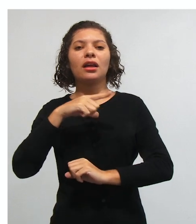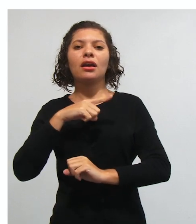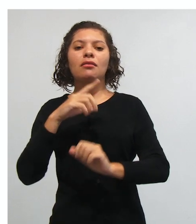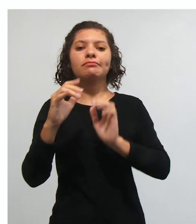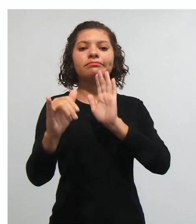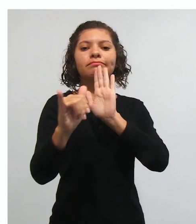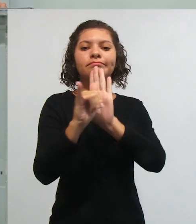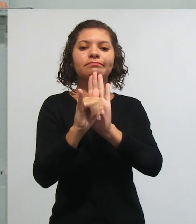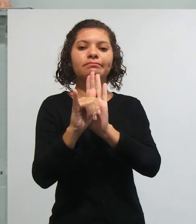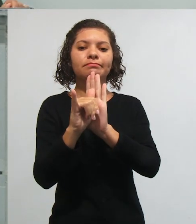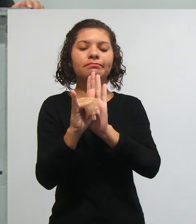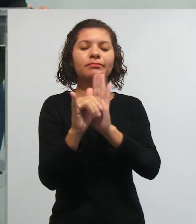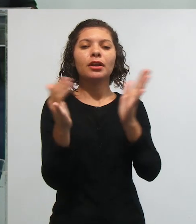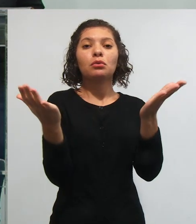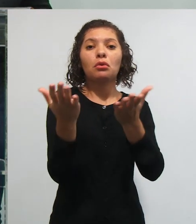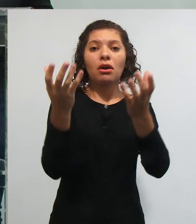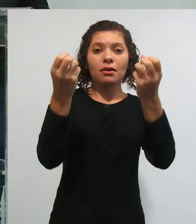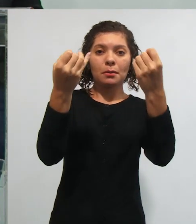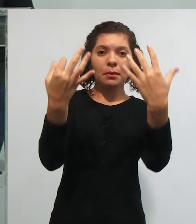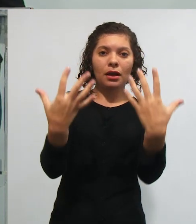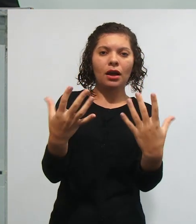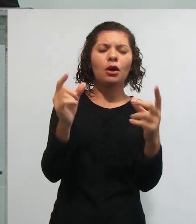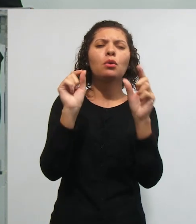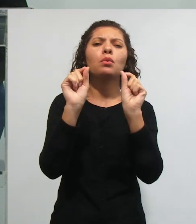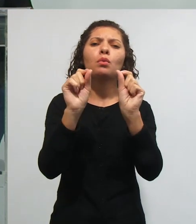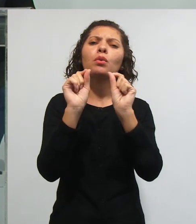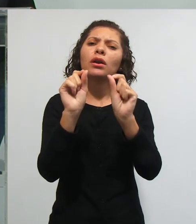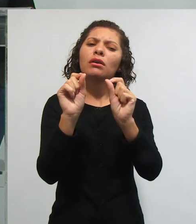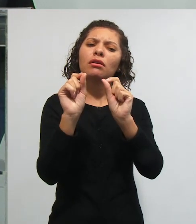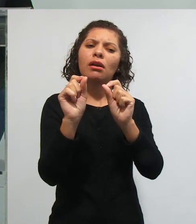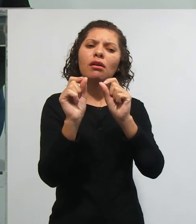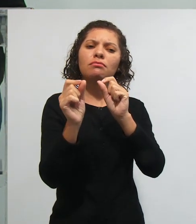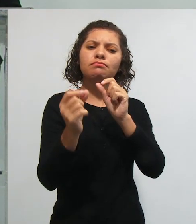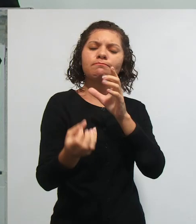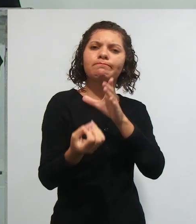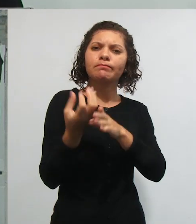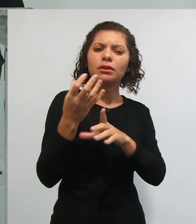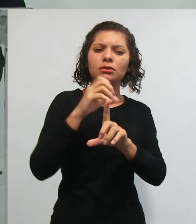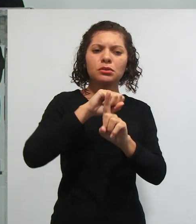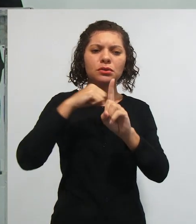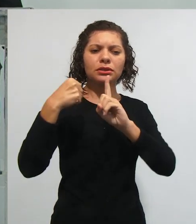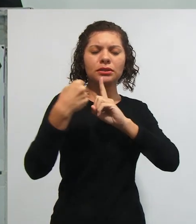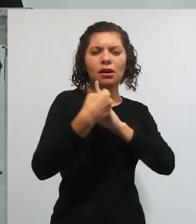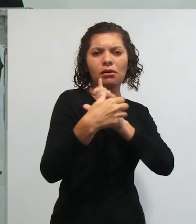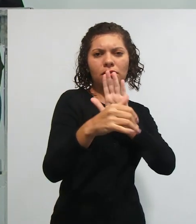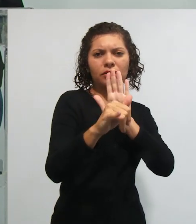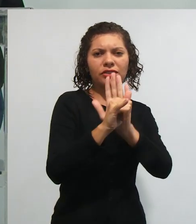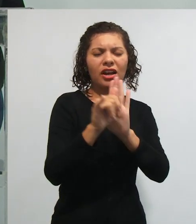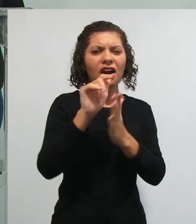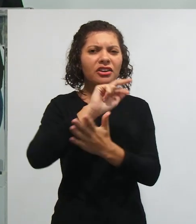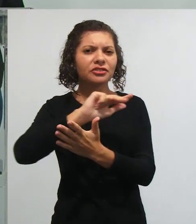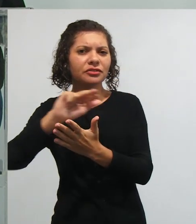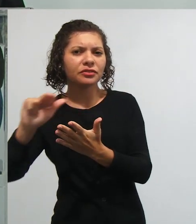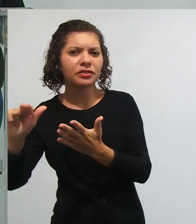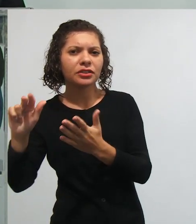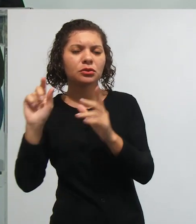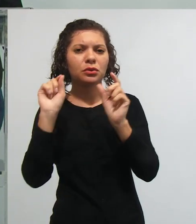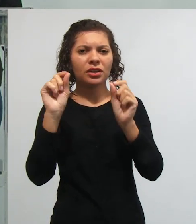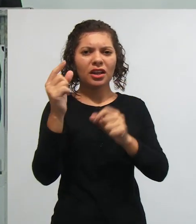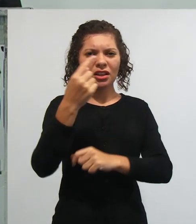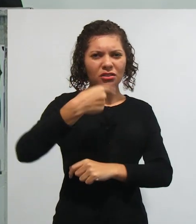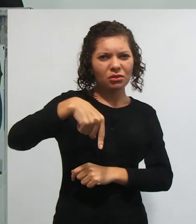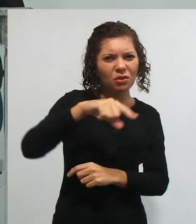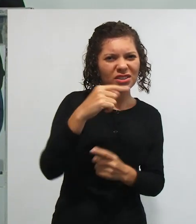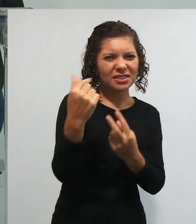pouquinho mais sobre isso O que é a produção social da identidade da diferença na sociedade